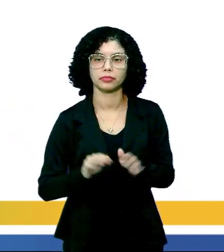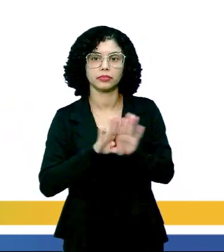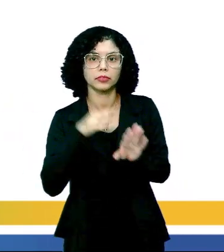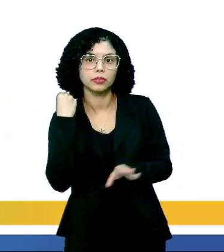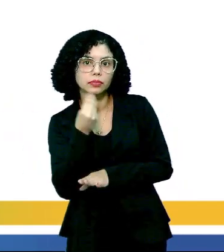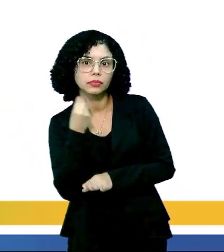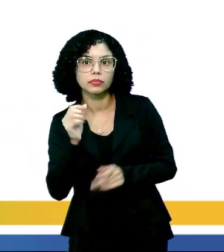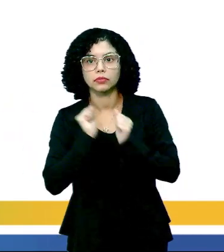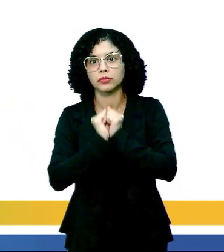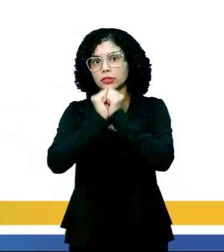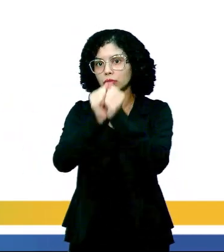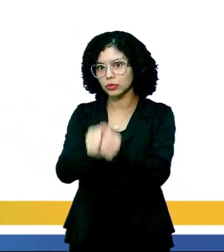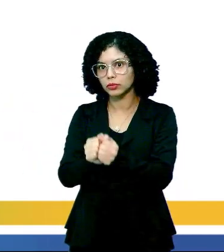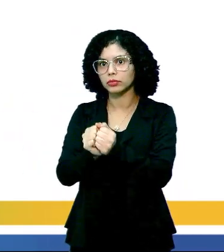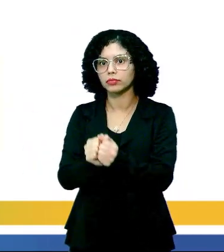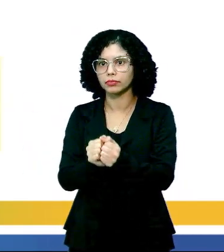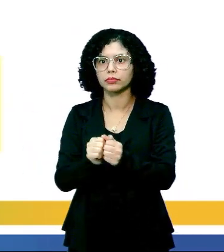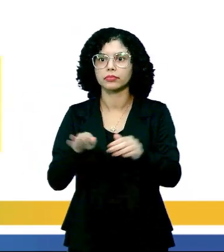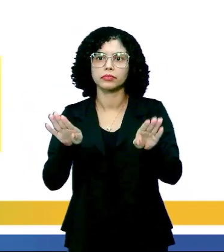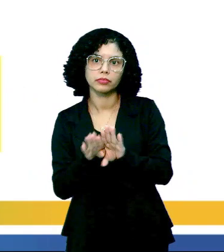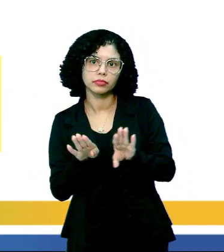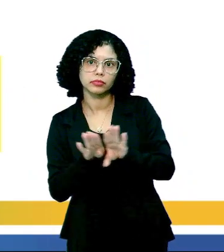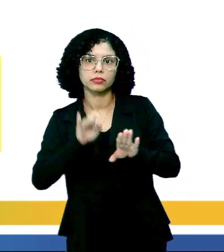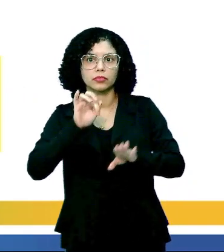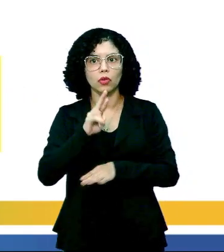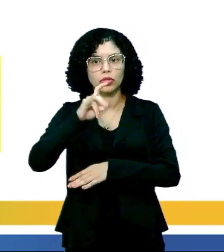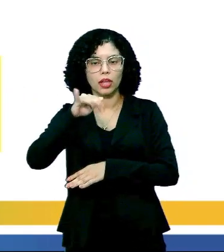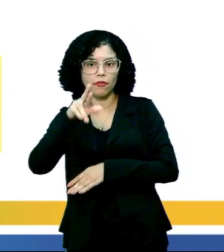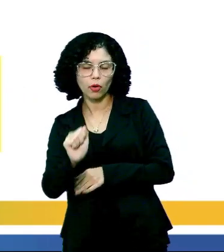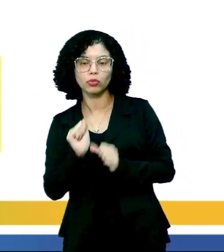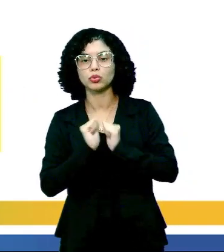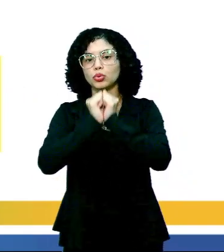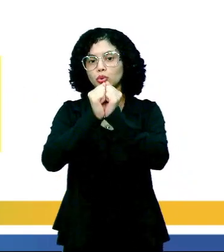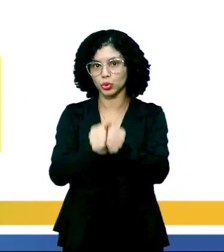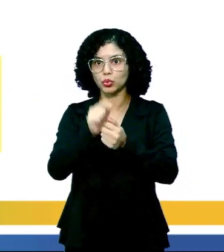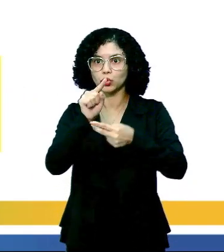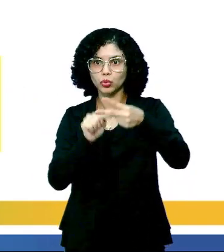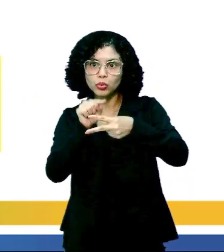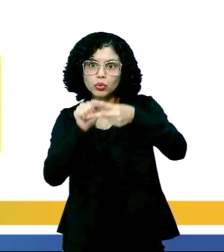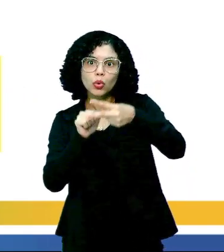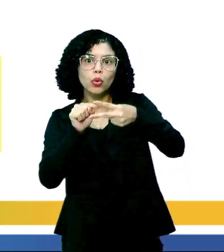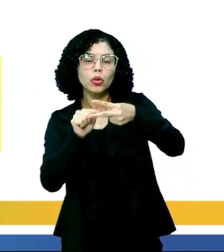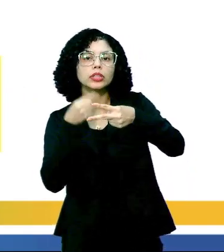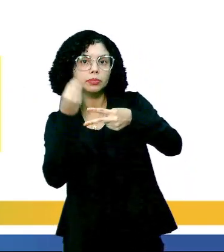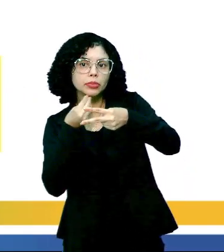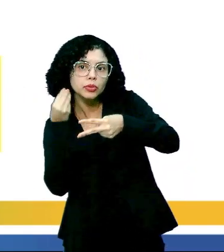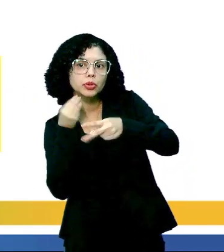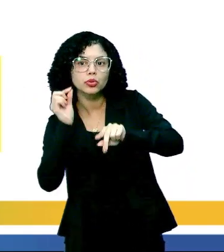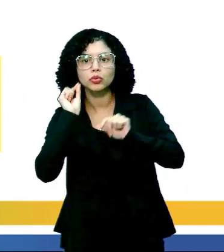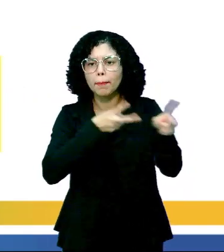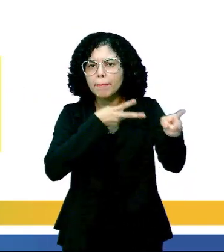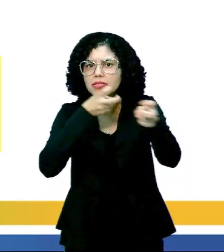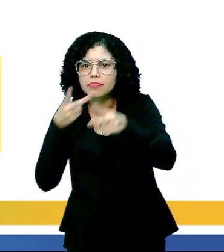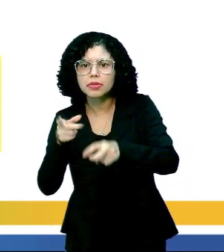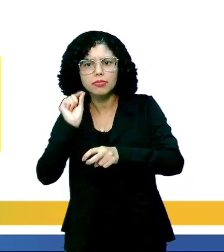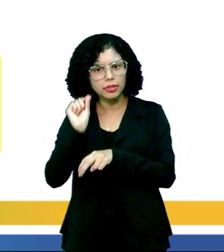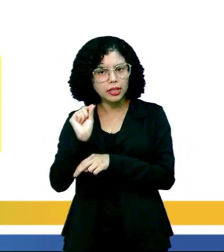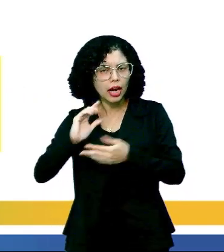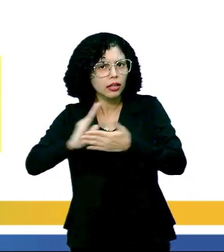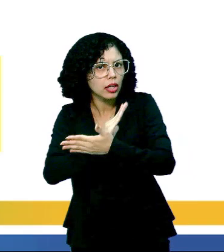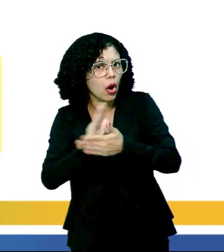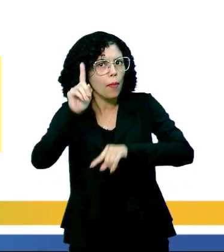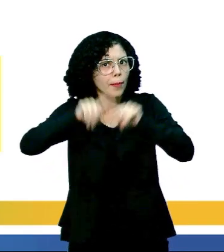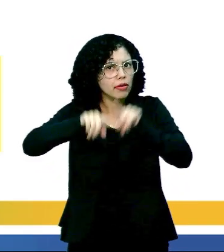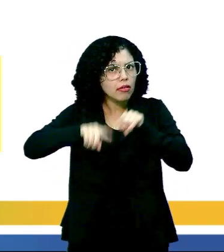ele foi feito junto com Rutherford, né? Então Rutherford e Becquerel eles fizeram um experimento no que ele percebeu que